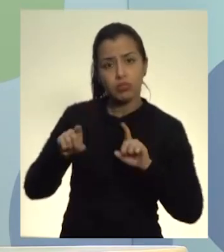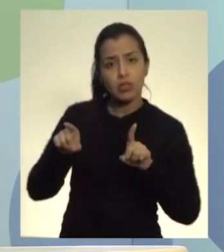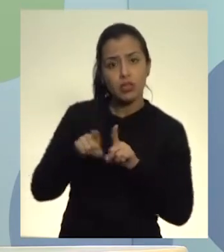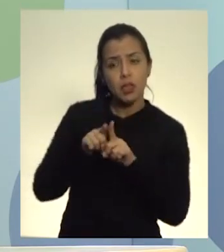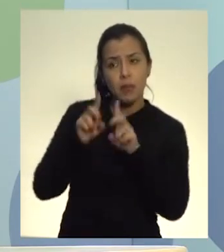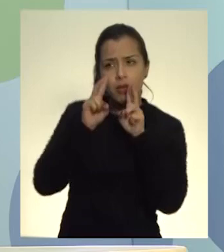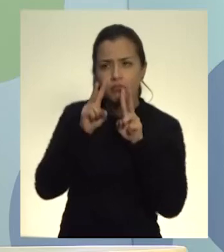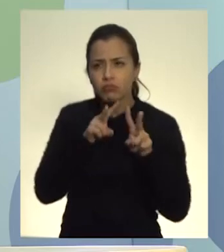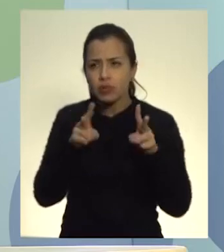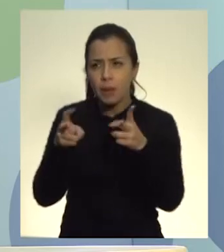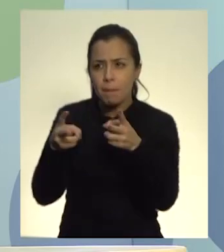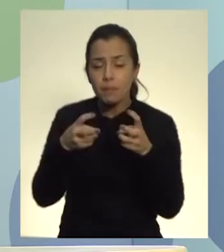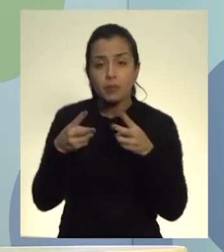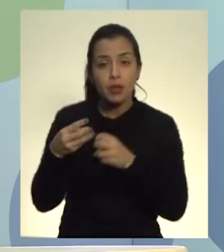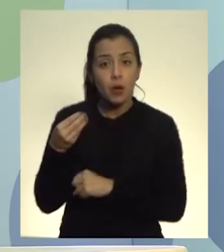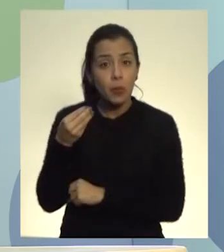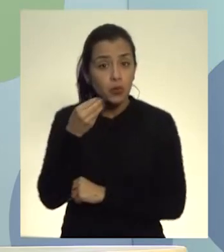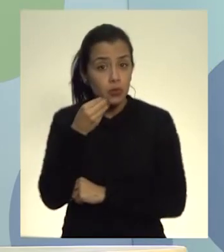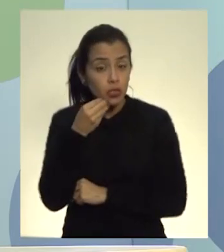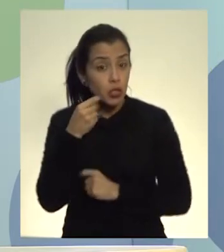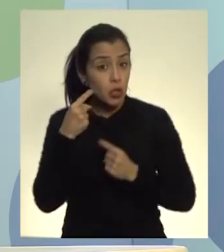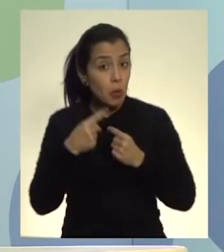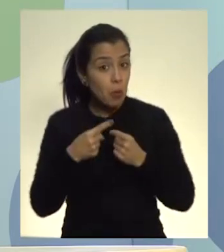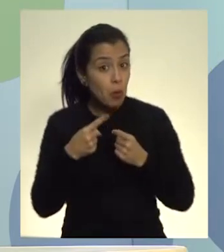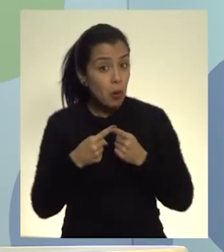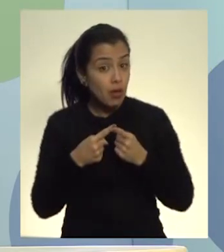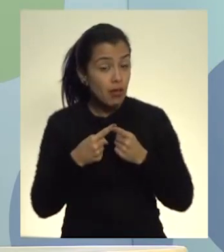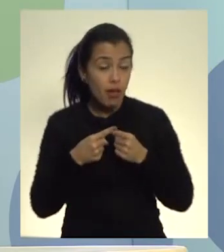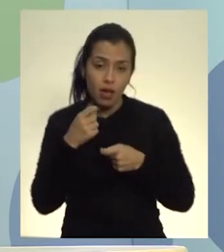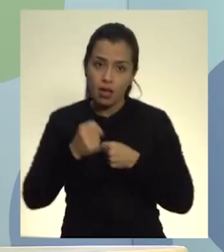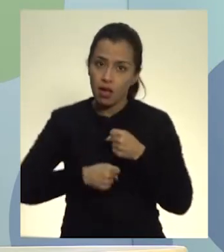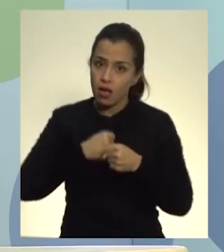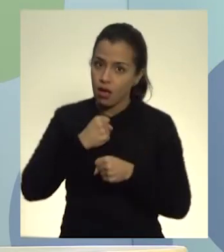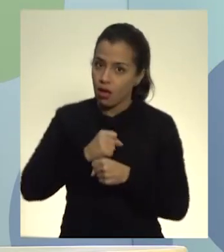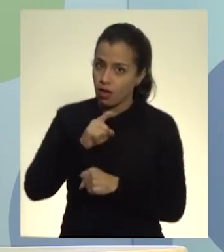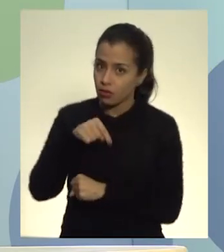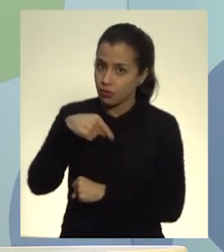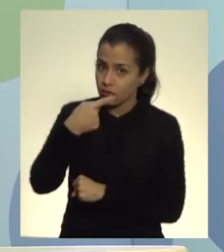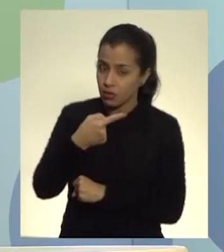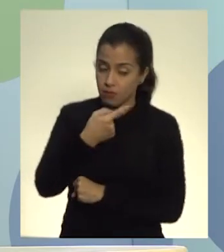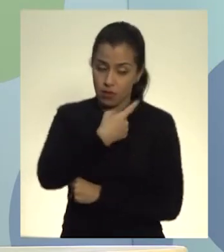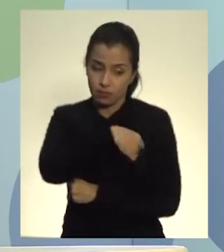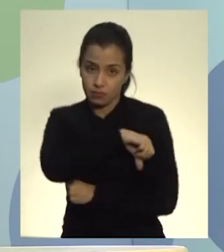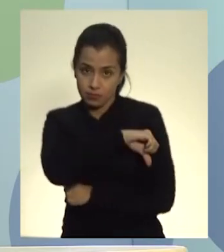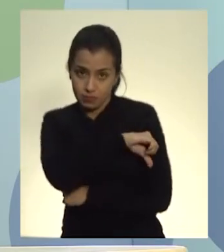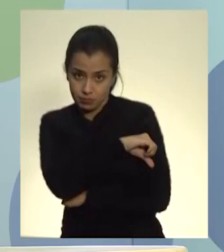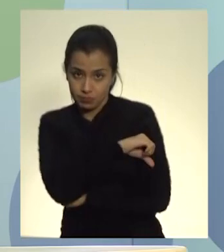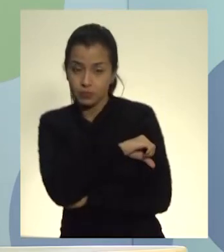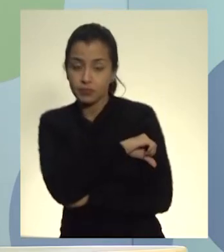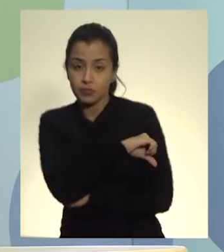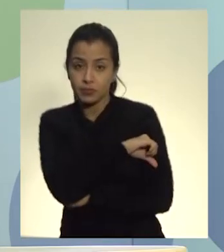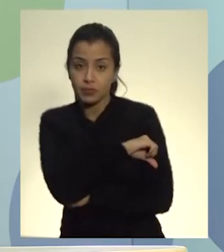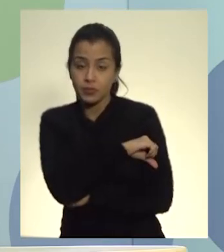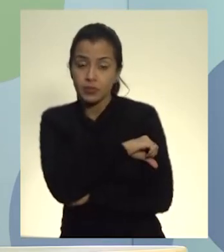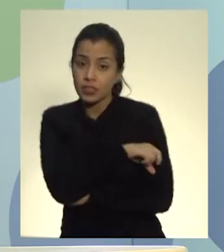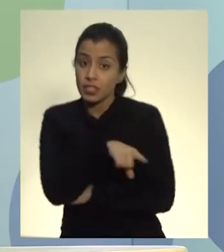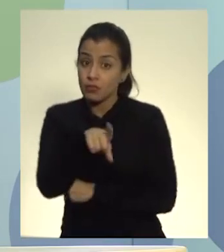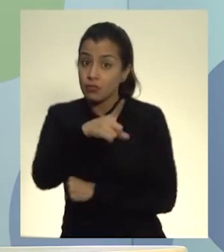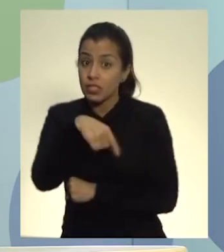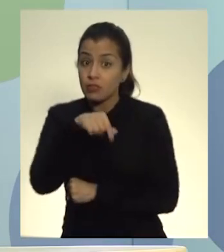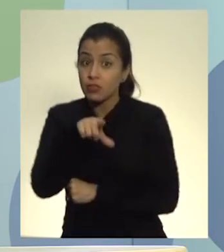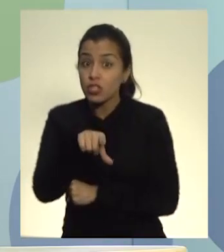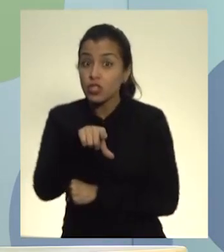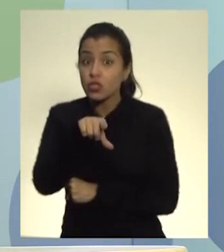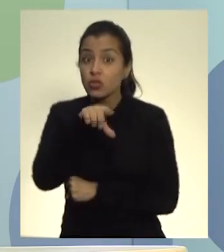oportunidades. Principalmente porque o ano que vem vocês estarão no 9º ano do ensino fundamental e vocês vão ter que